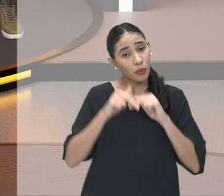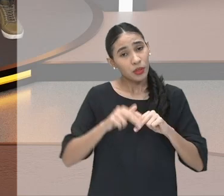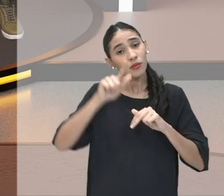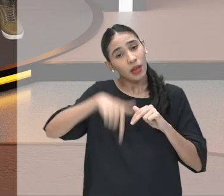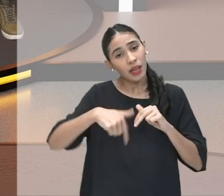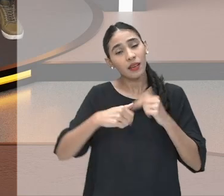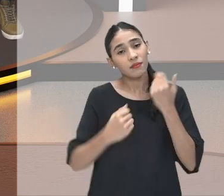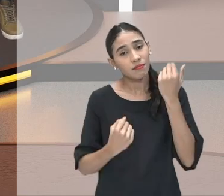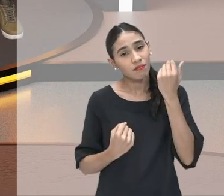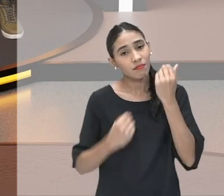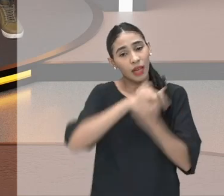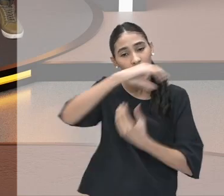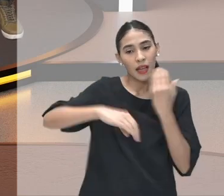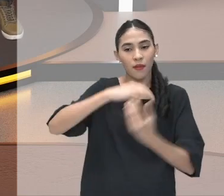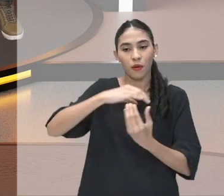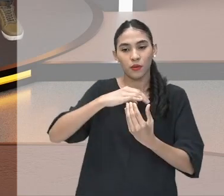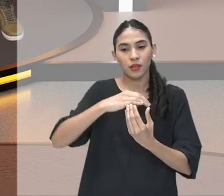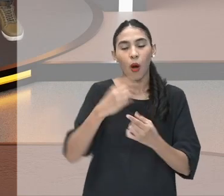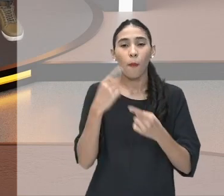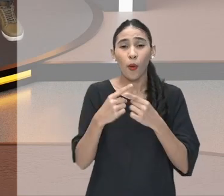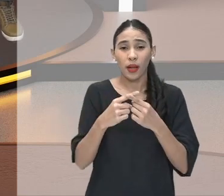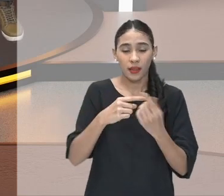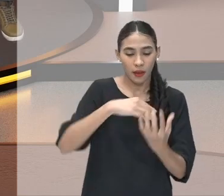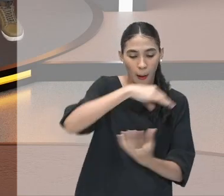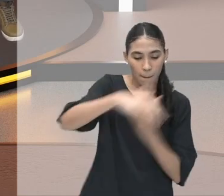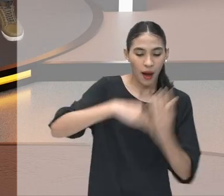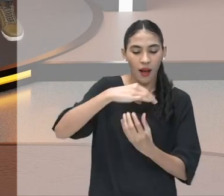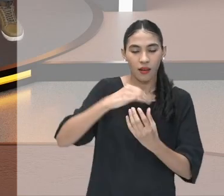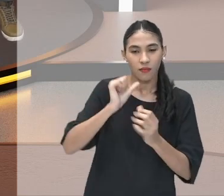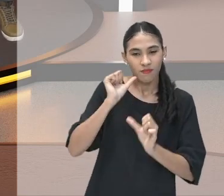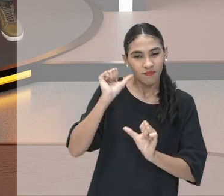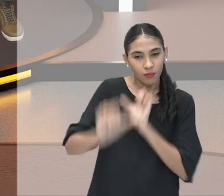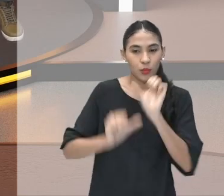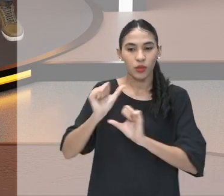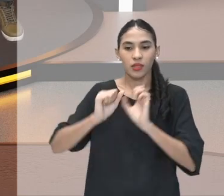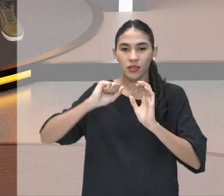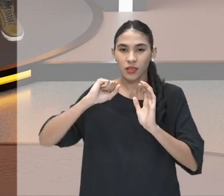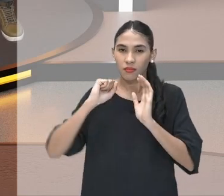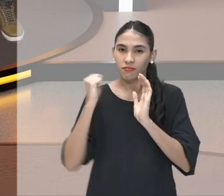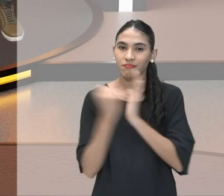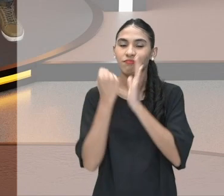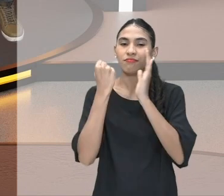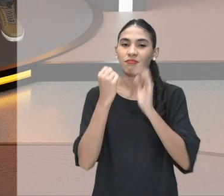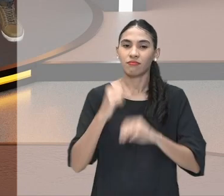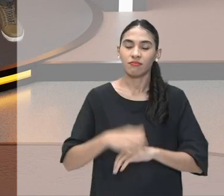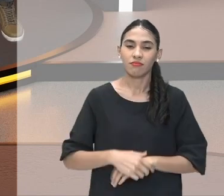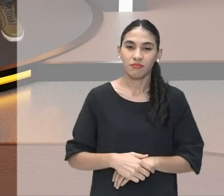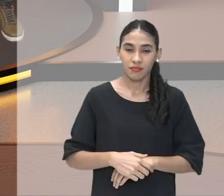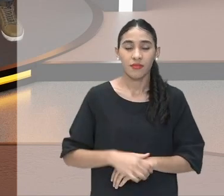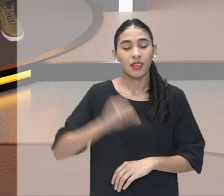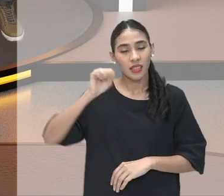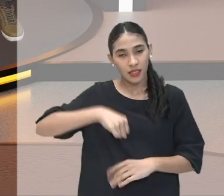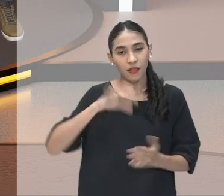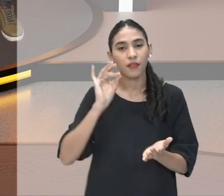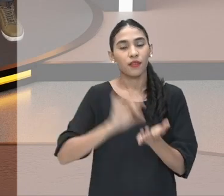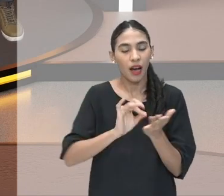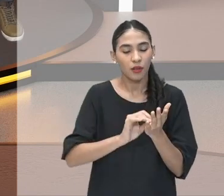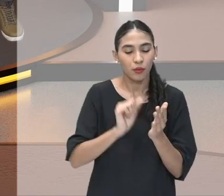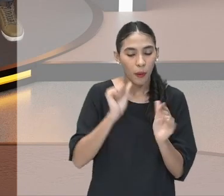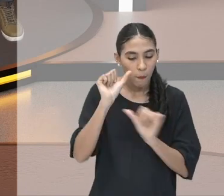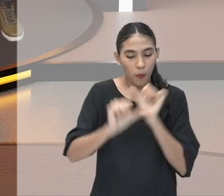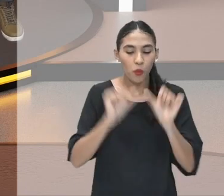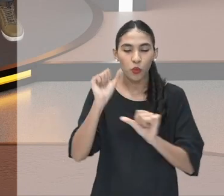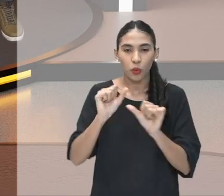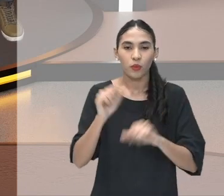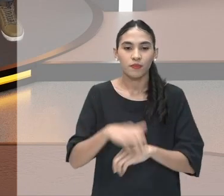revolução. Revolução é quando há uma mudança radical das coisas. E houve uma mudança radical na forma de